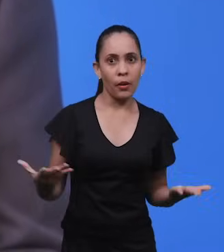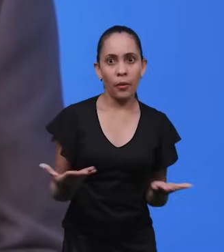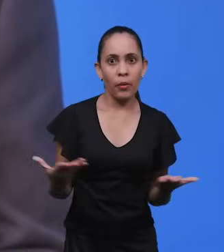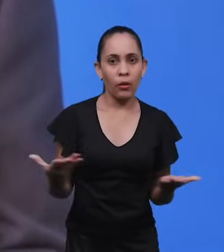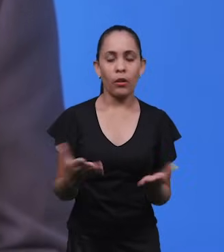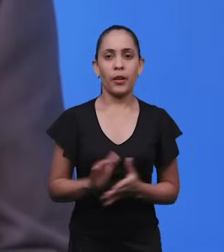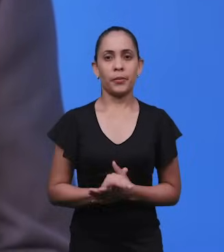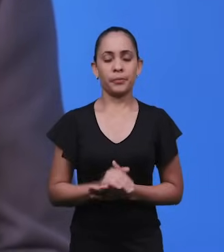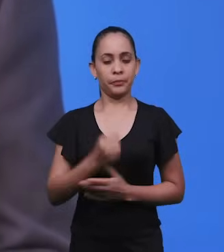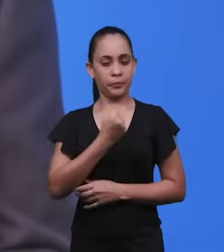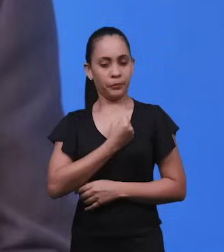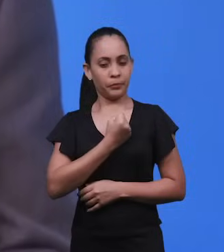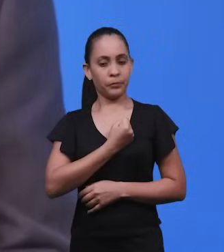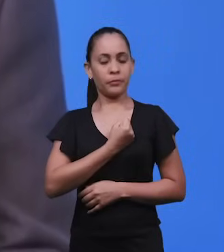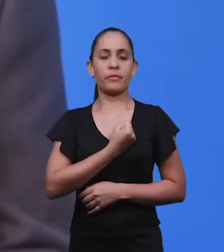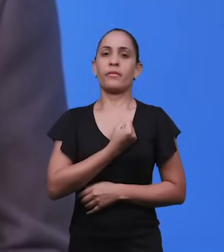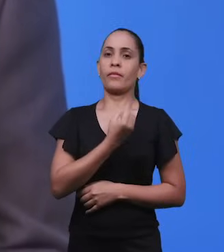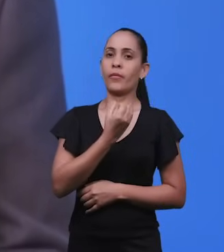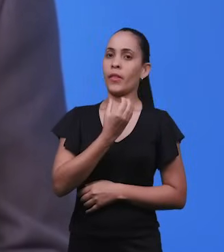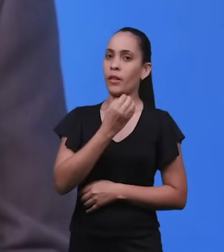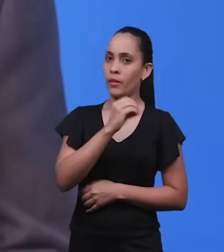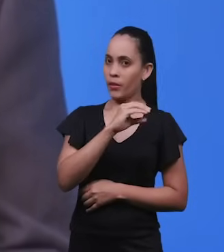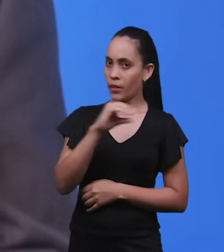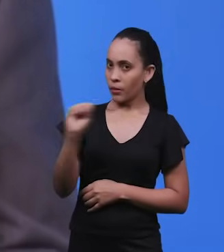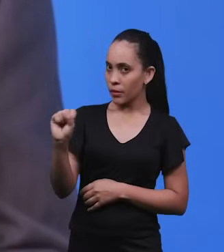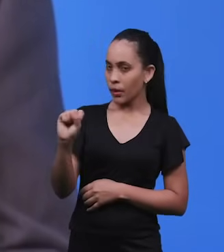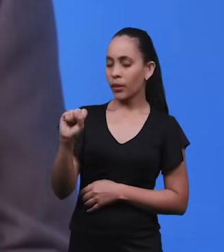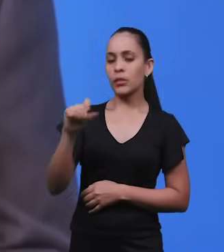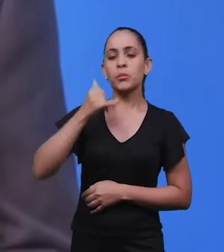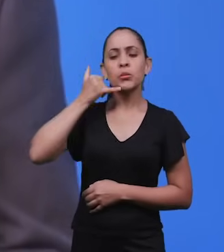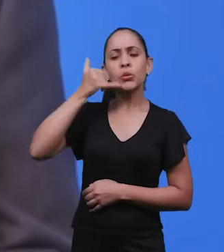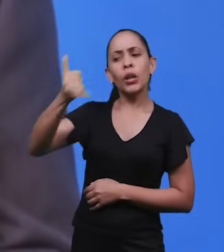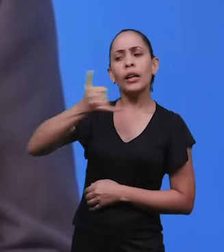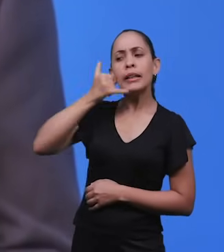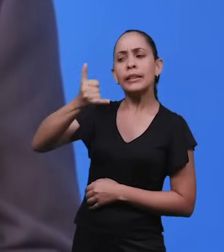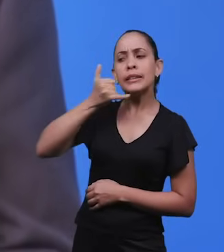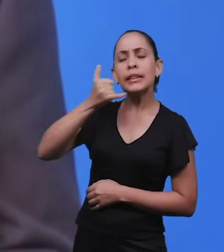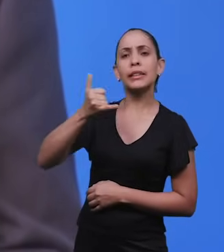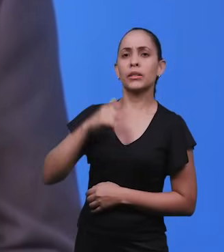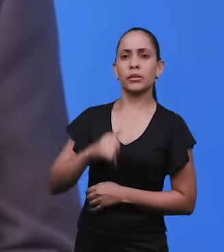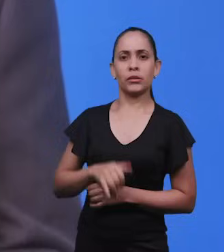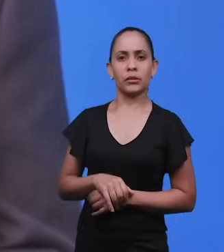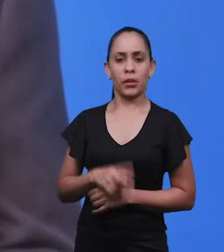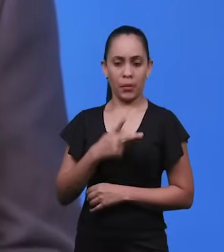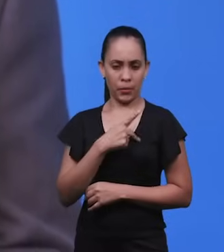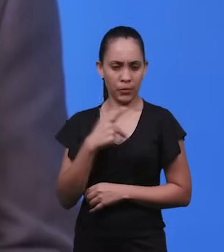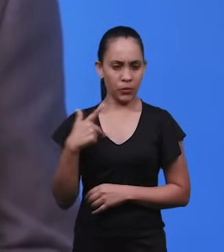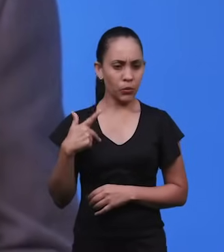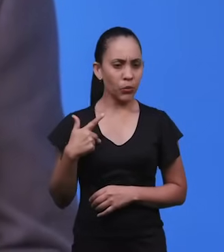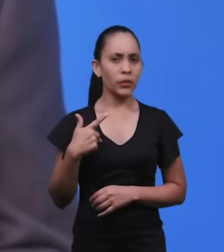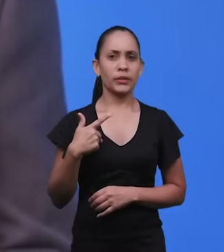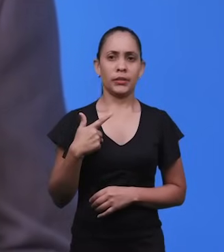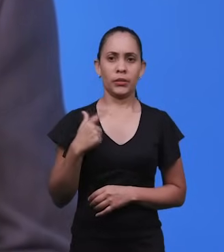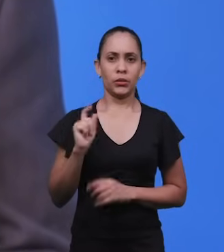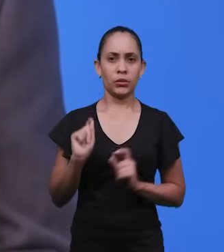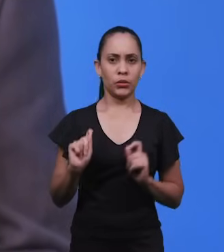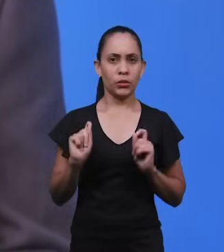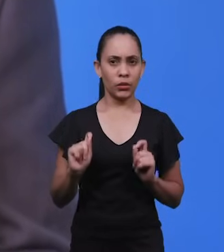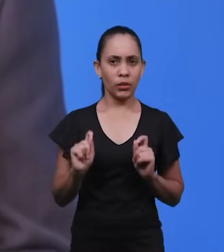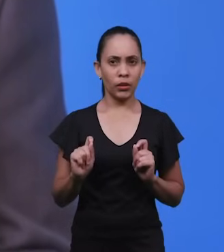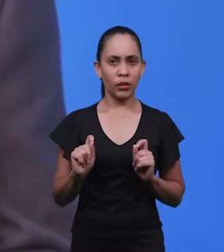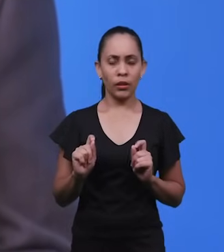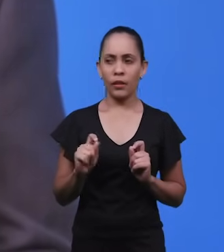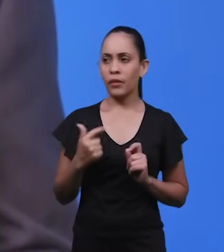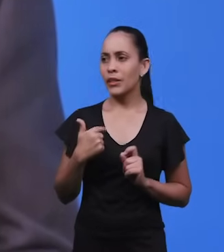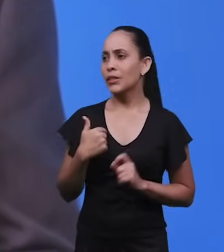isso, então, também ali no 0800, que as pessoas ligam ali, é como se fosse, pastores,